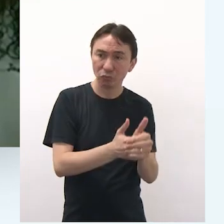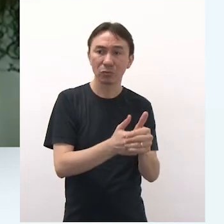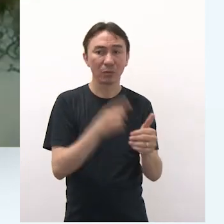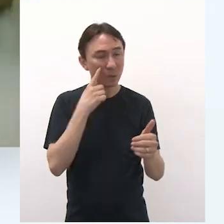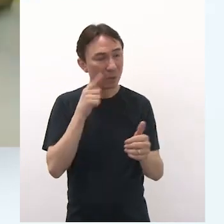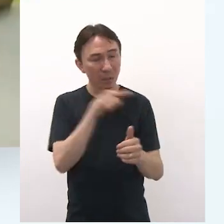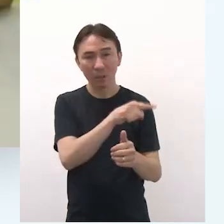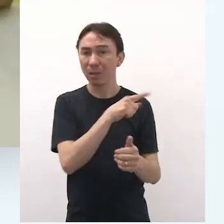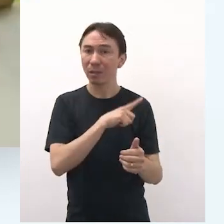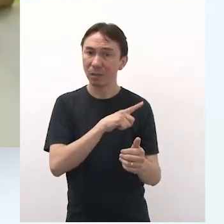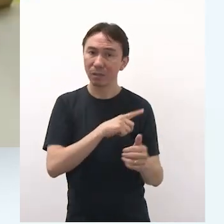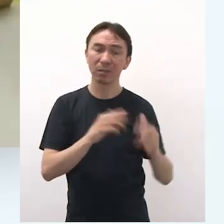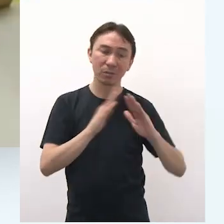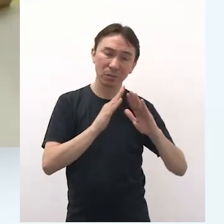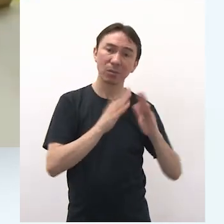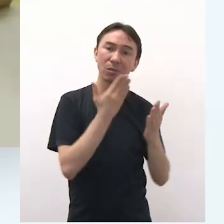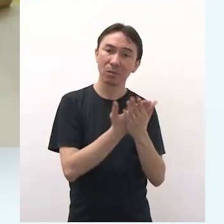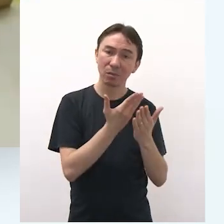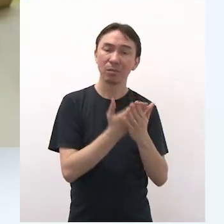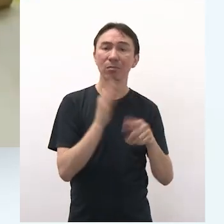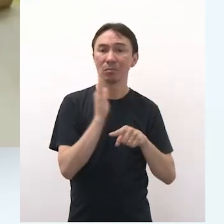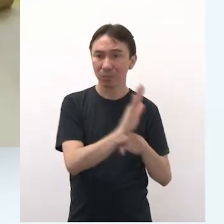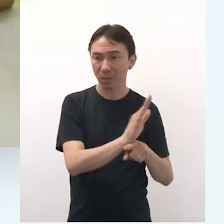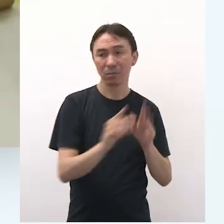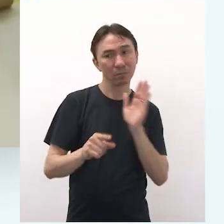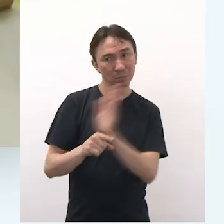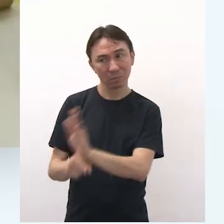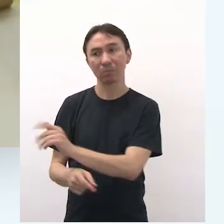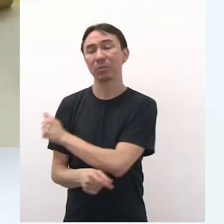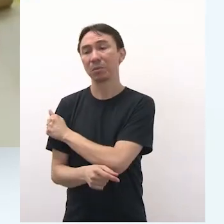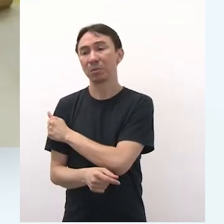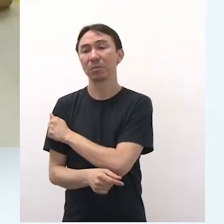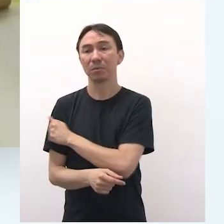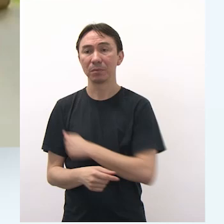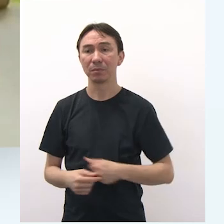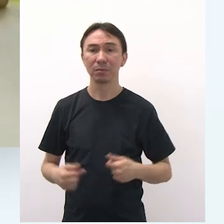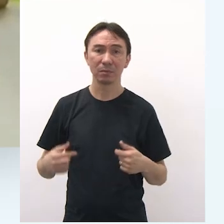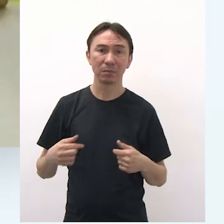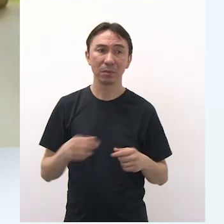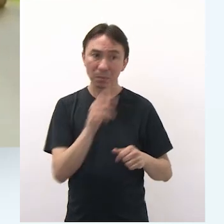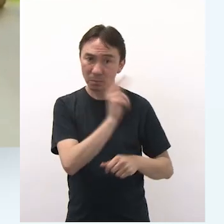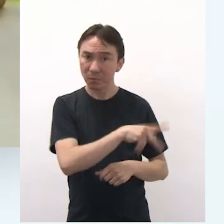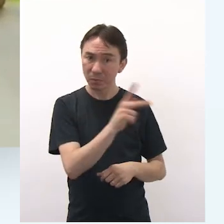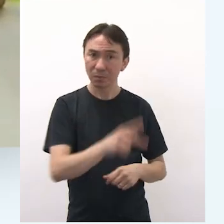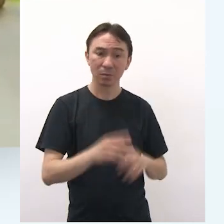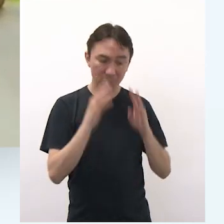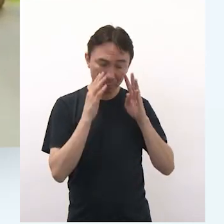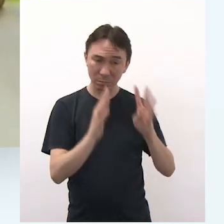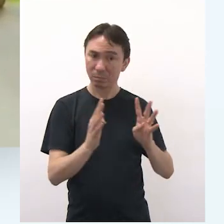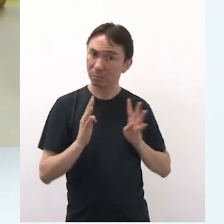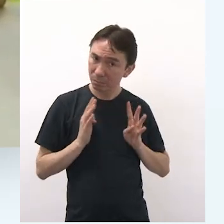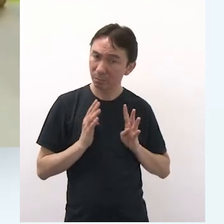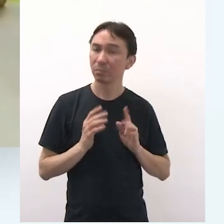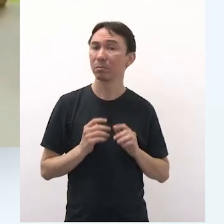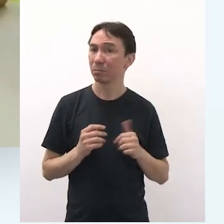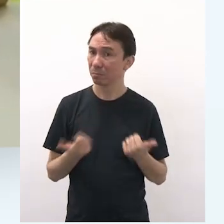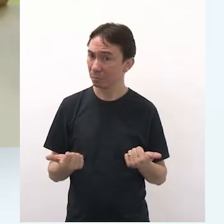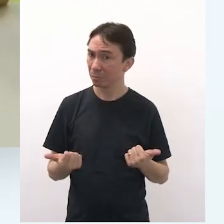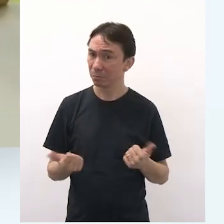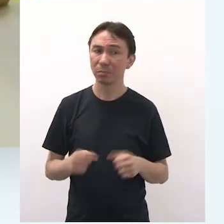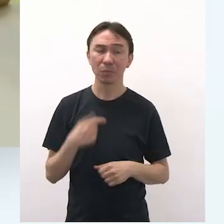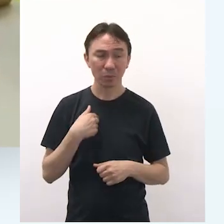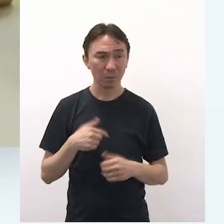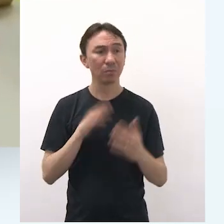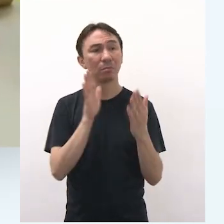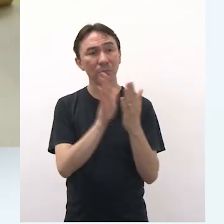da escola e do aluno. Eu me sinto, sim, escutada pelos professores. Eu falo com